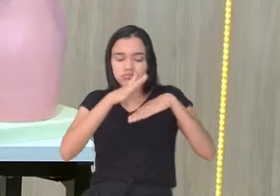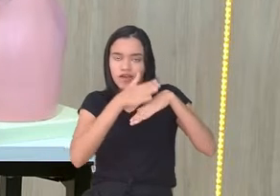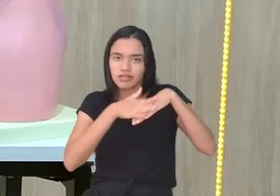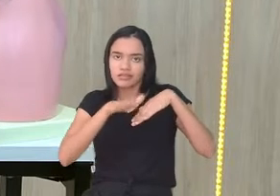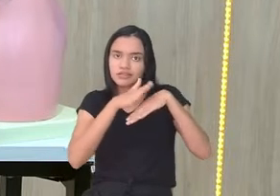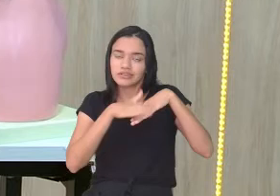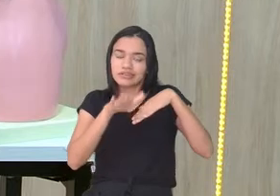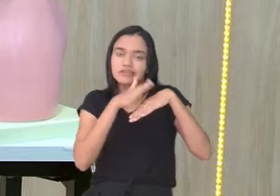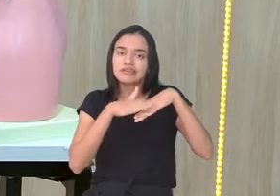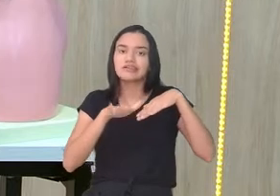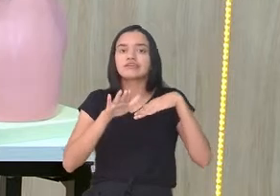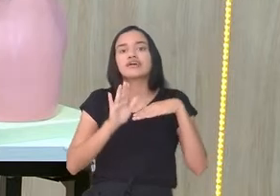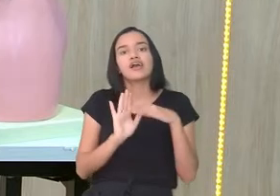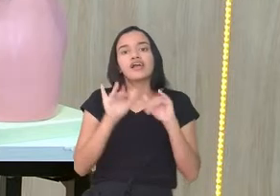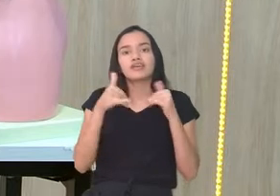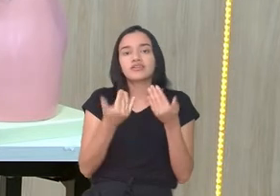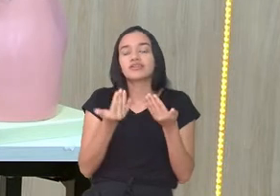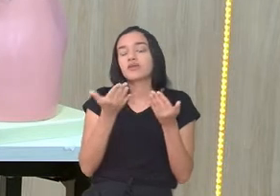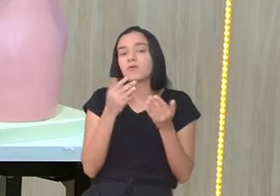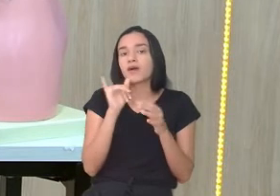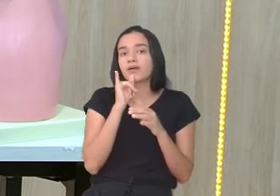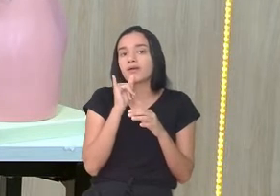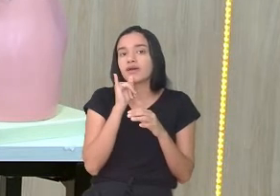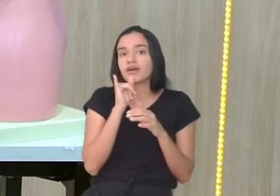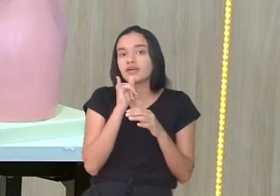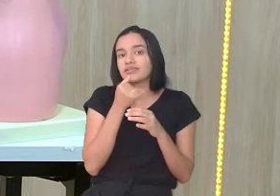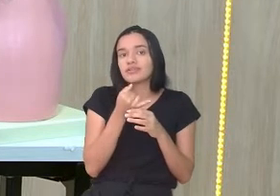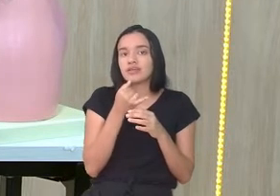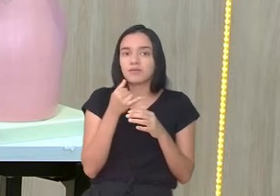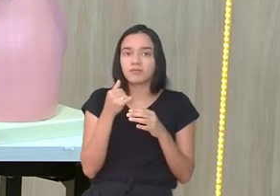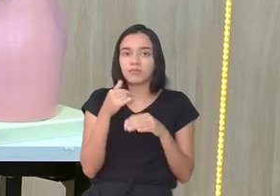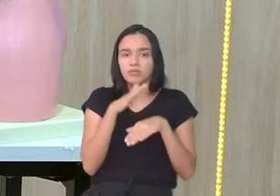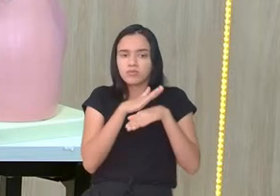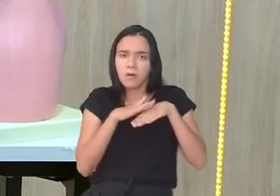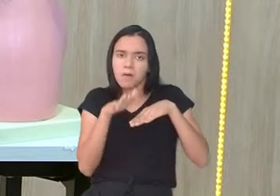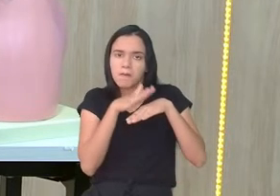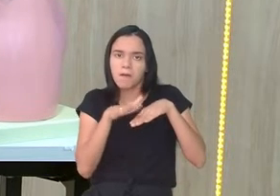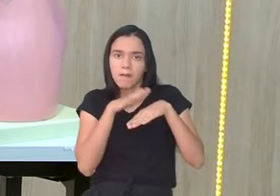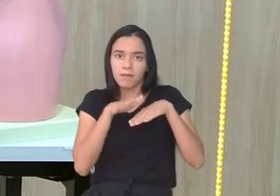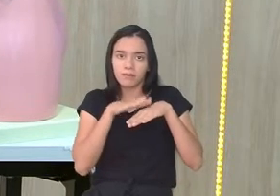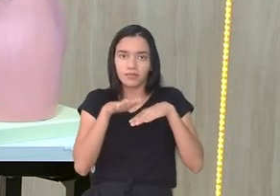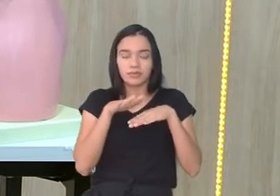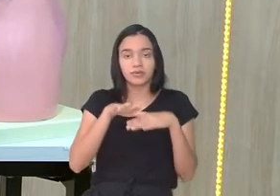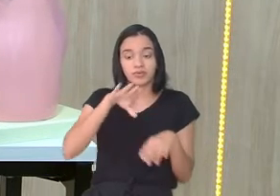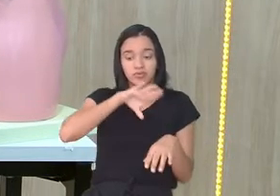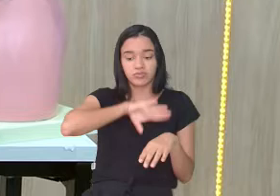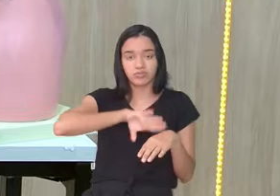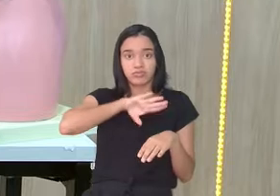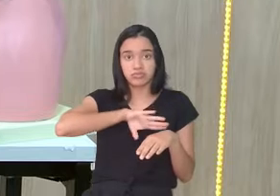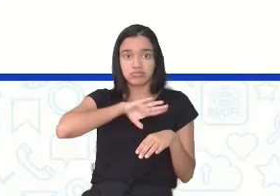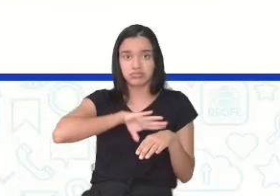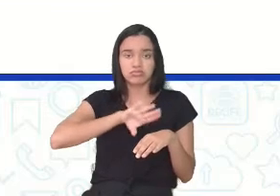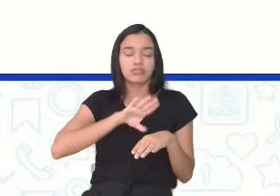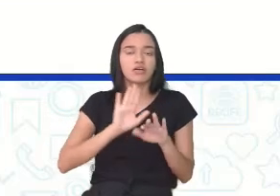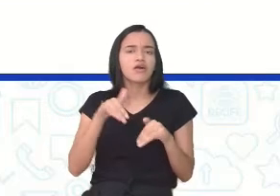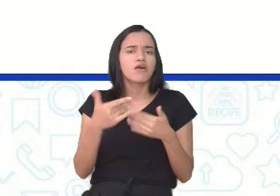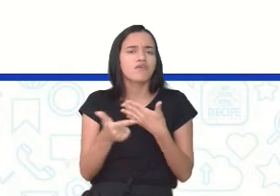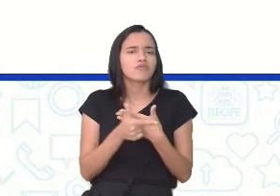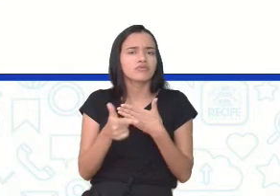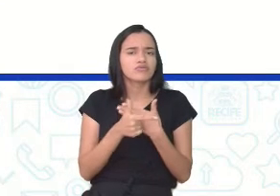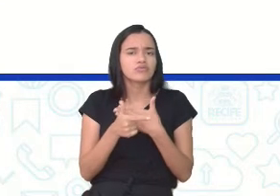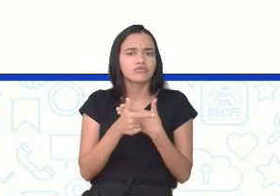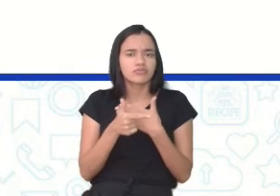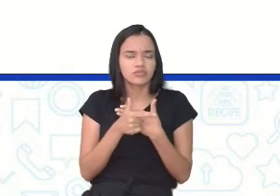vai ser eliminado junto com essas paredes e junto com a menstruação. E quais as funções